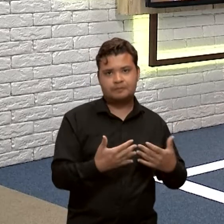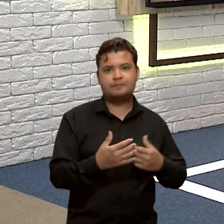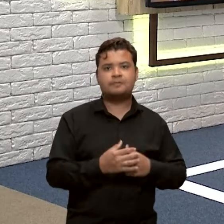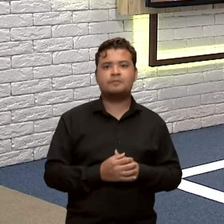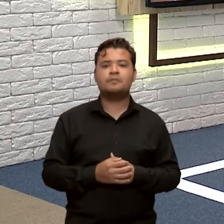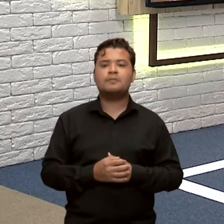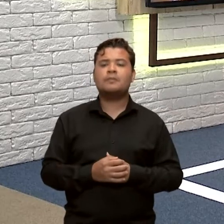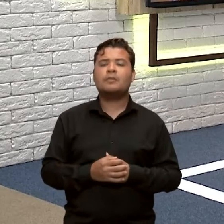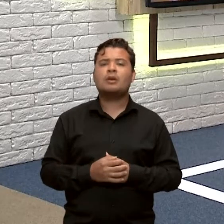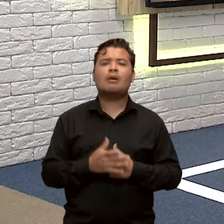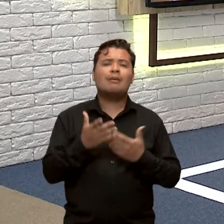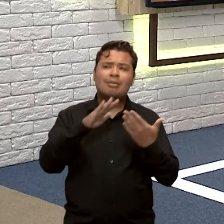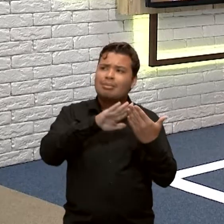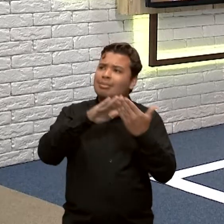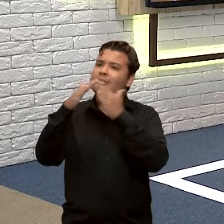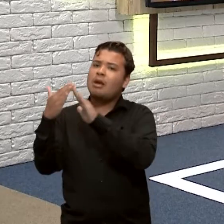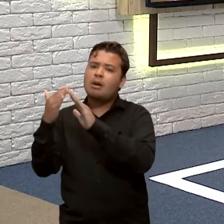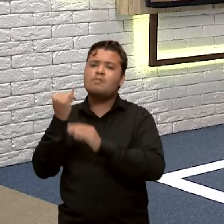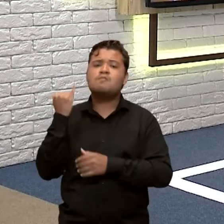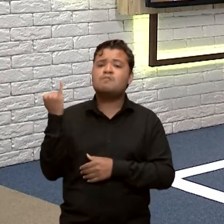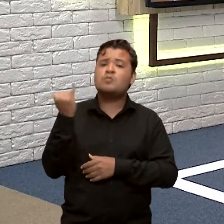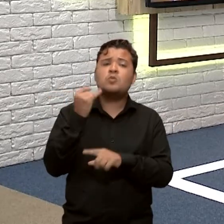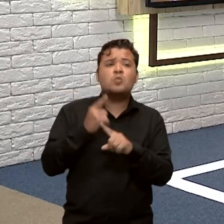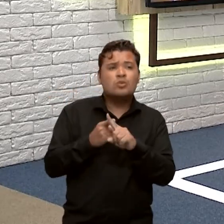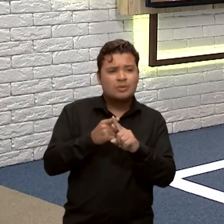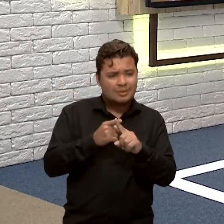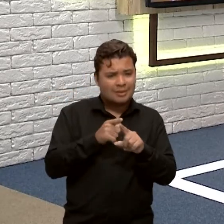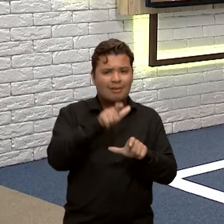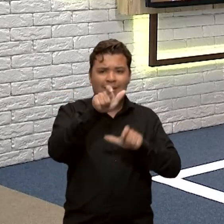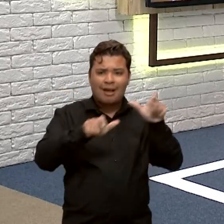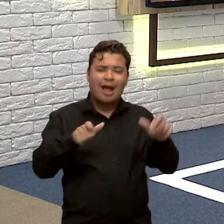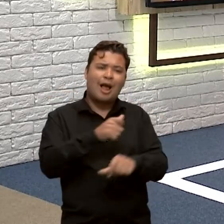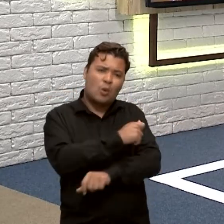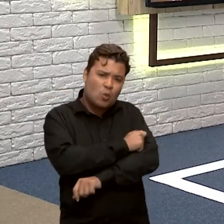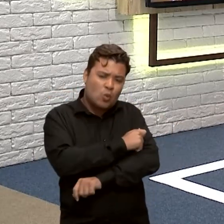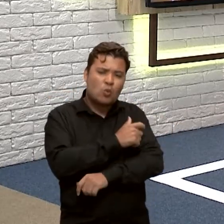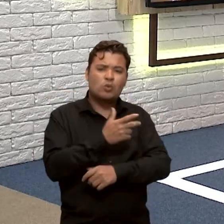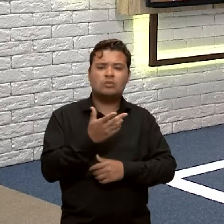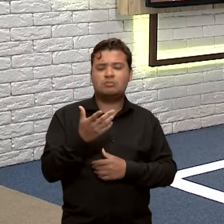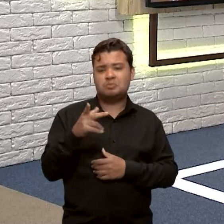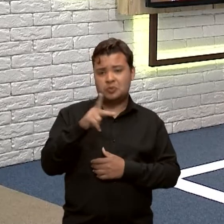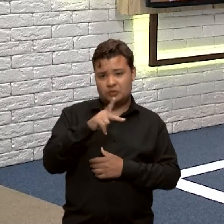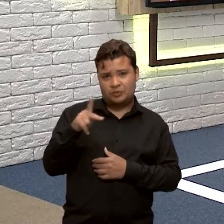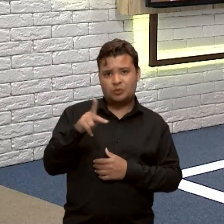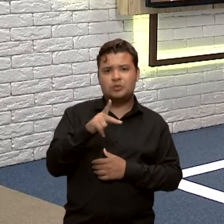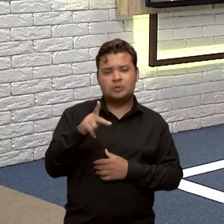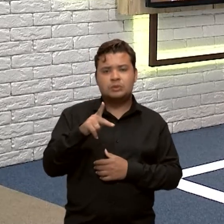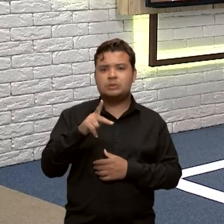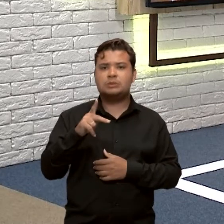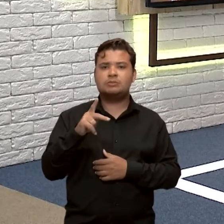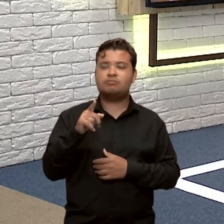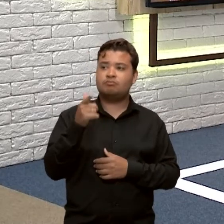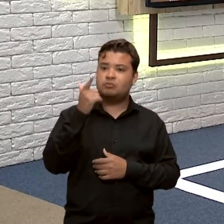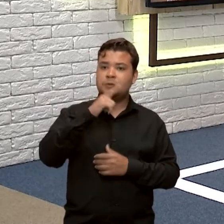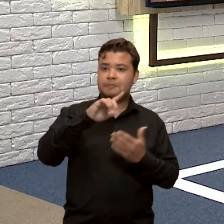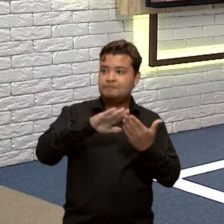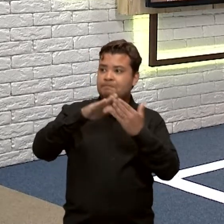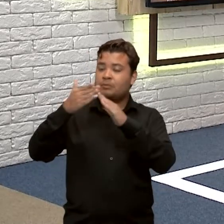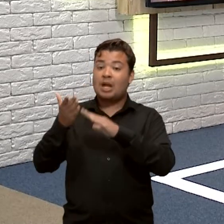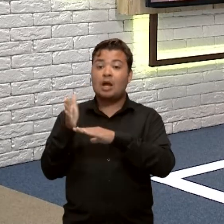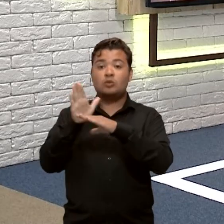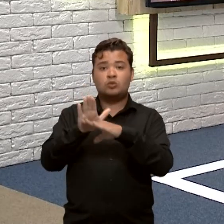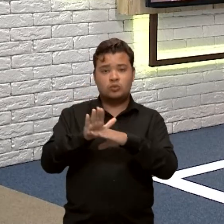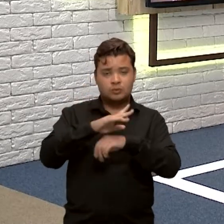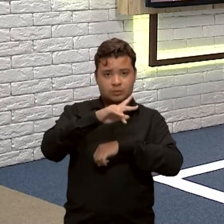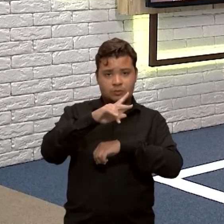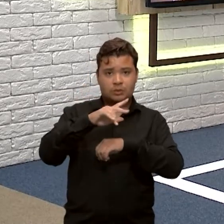de realizar intercâmbios, né, alunos ou professores da instituição, para a internacionalização da UFG, né, para a busca